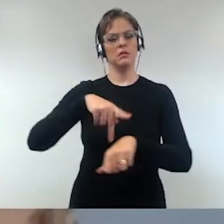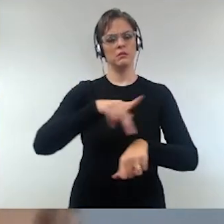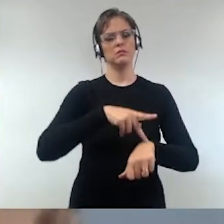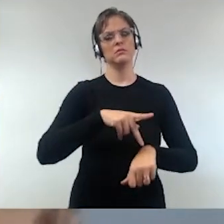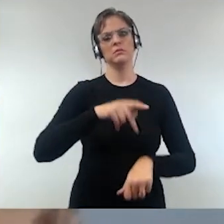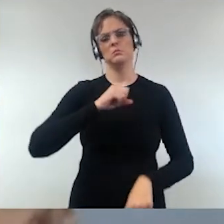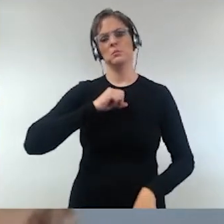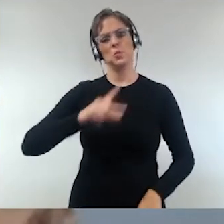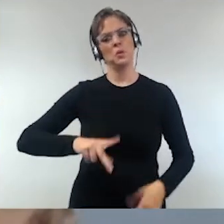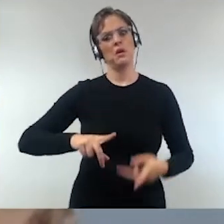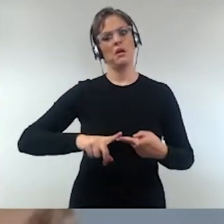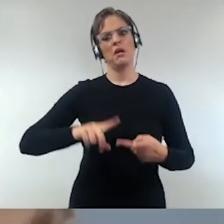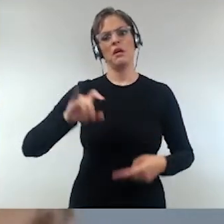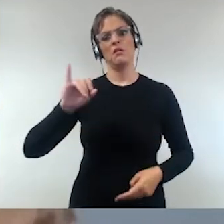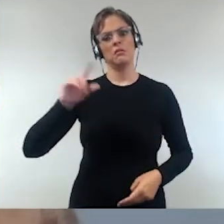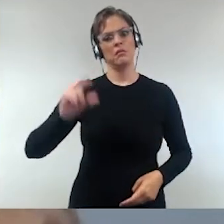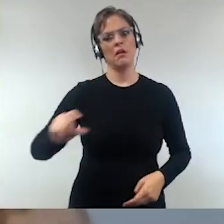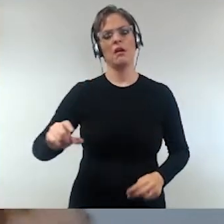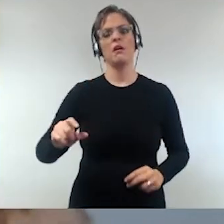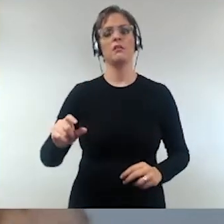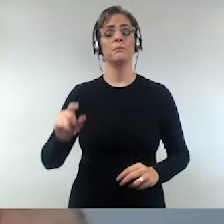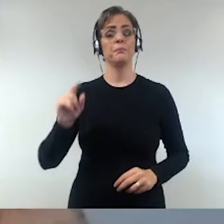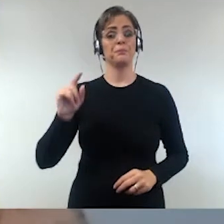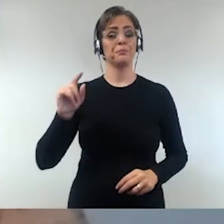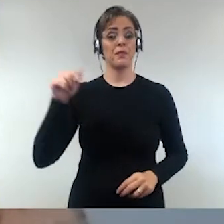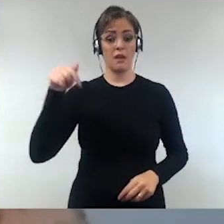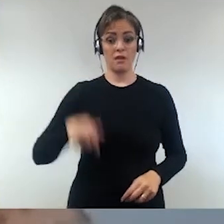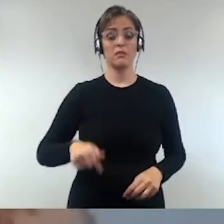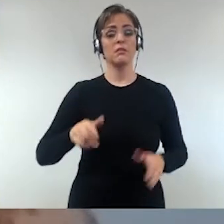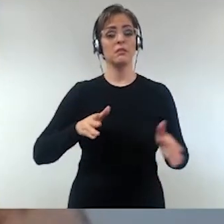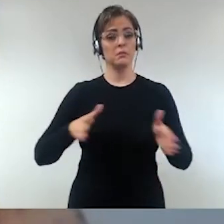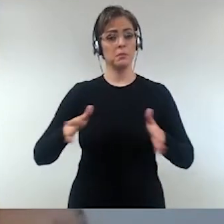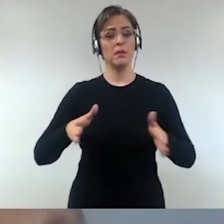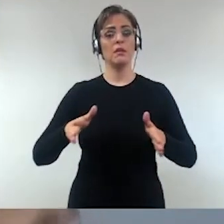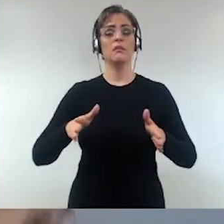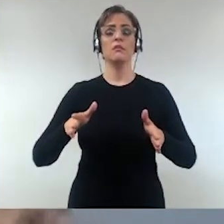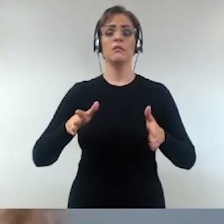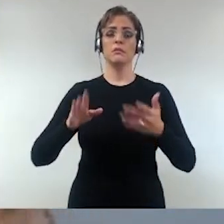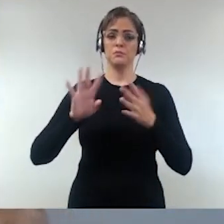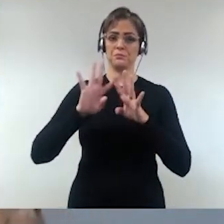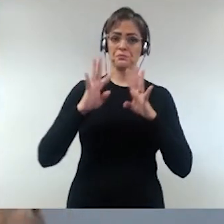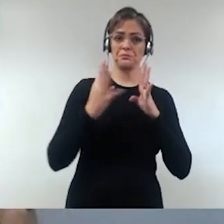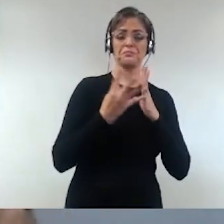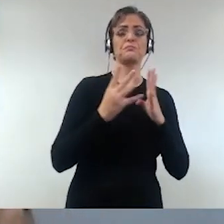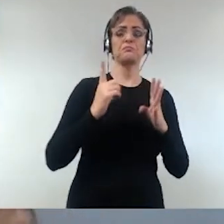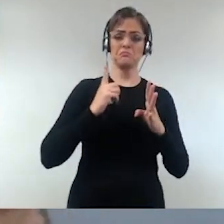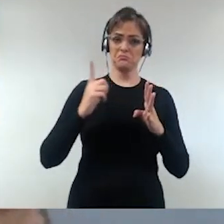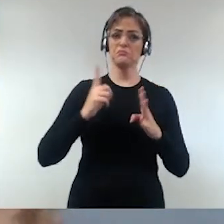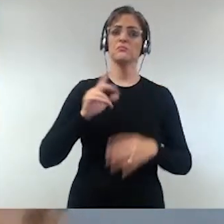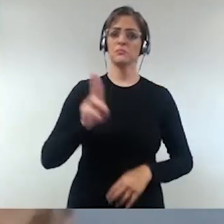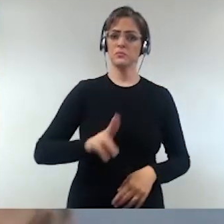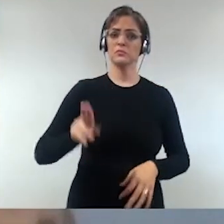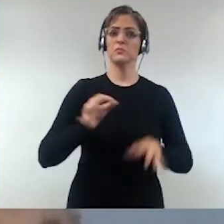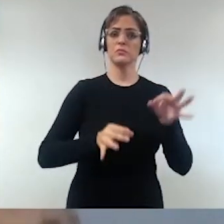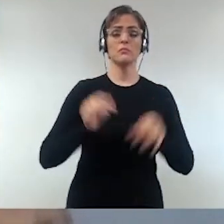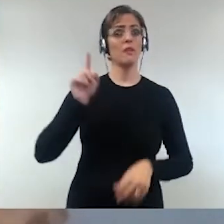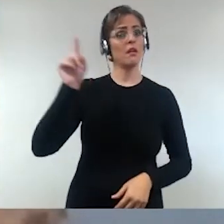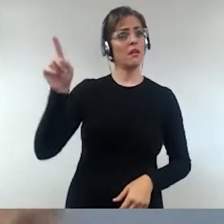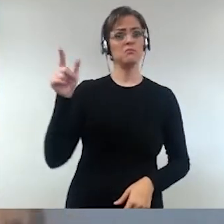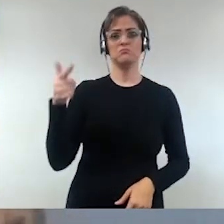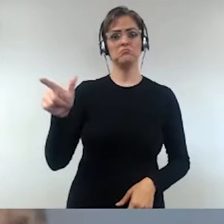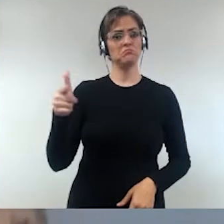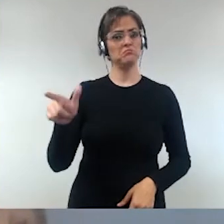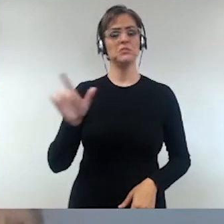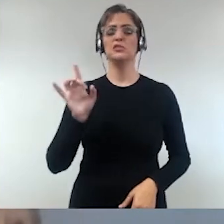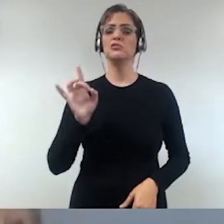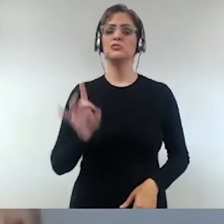a gente teve, durante o isolamento, o funcionamento do judiciário, embora aí com períodos de suspensão de prazos, né? Em outros países, não, só se